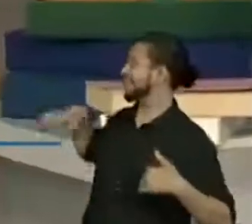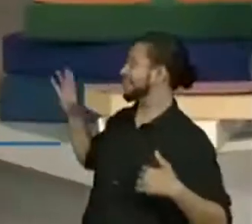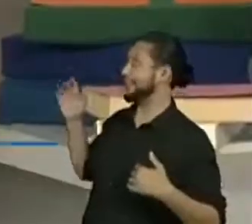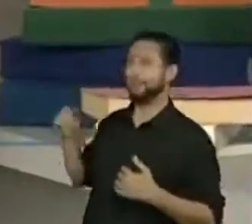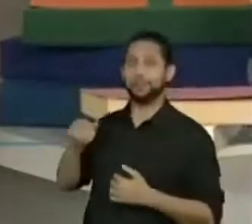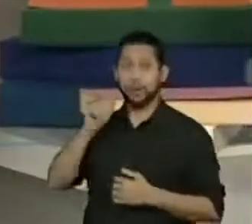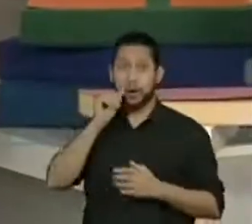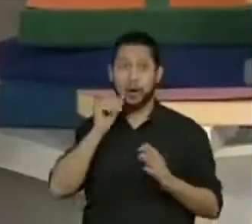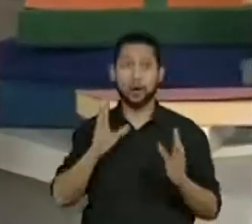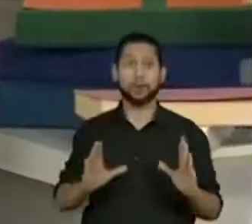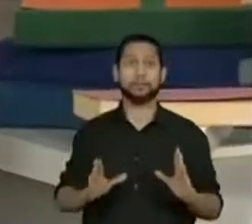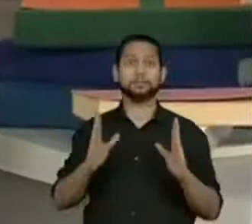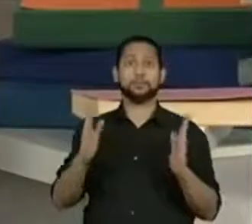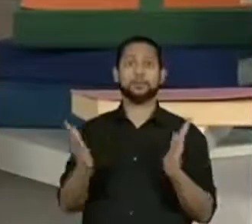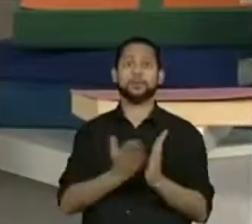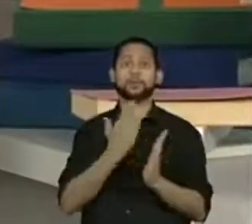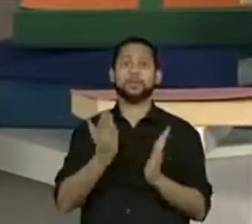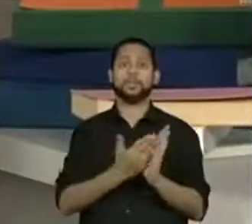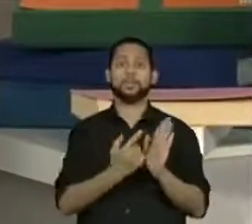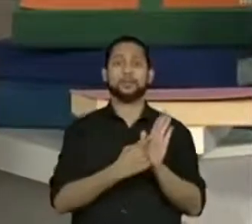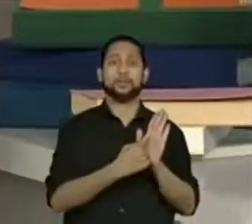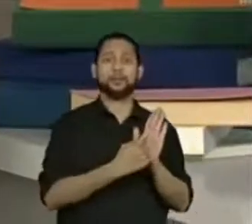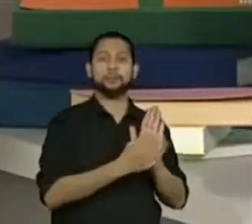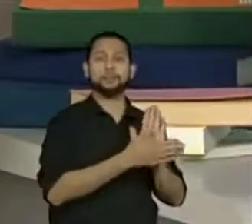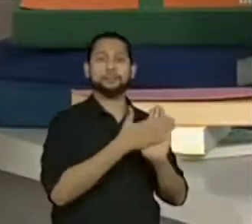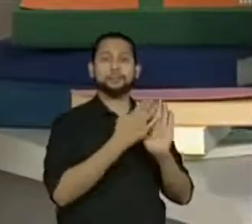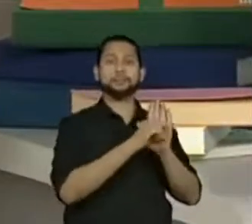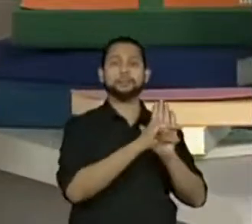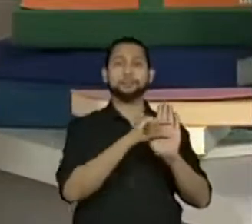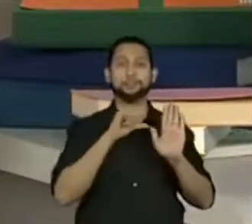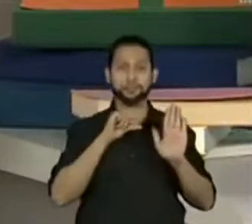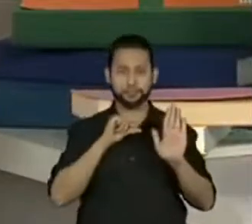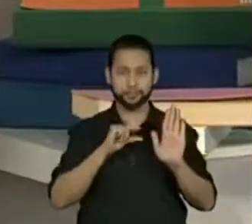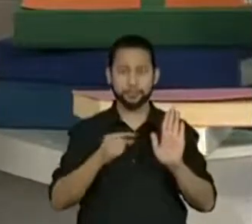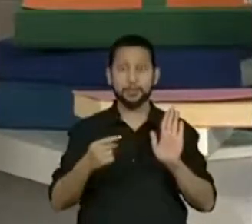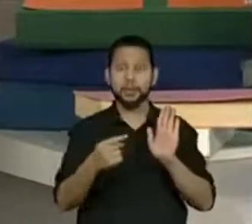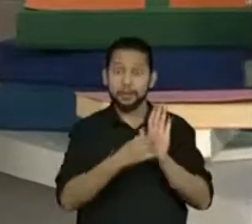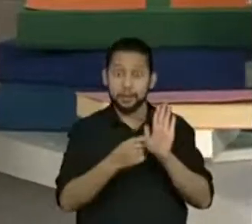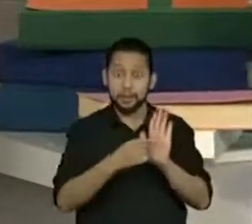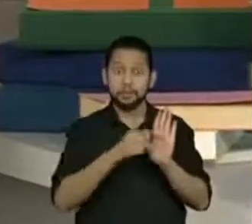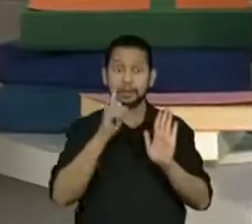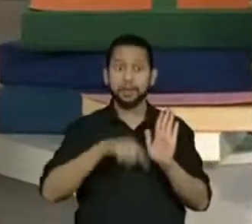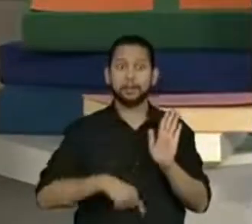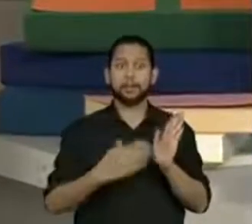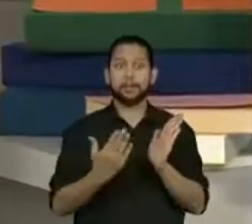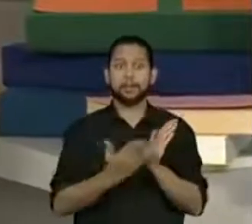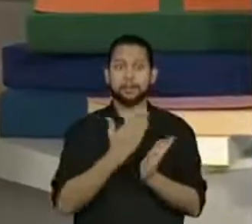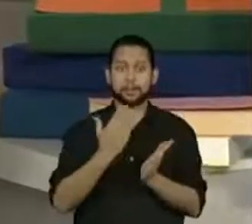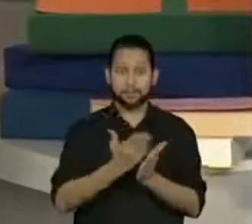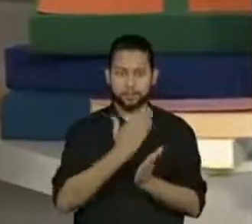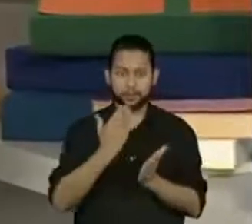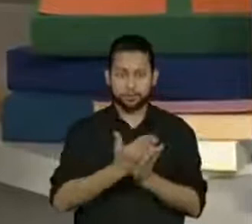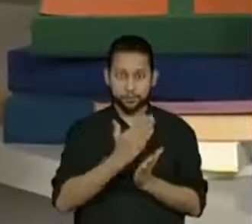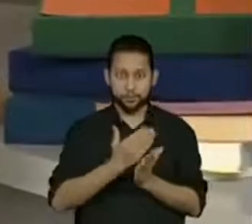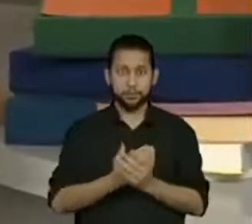dá uma olhada aqui a gente tem o seguinte e nós temos um livro